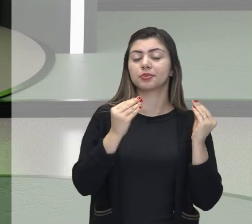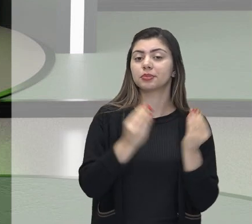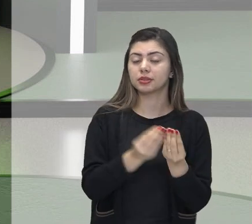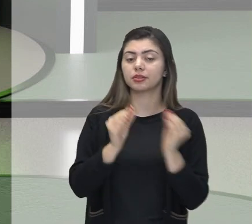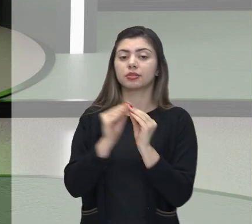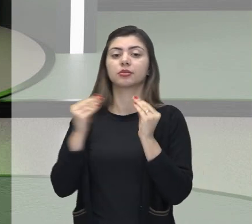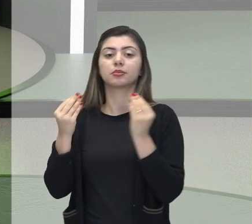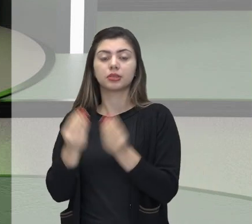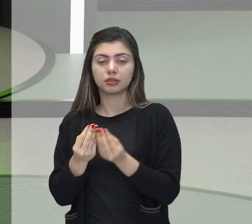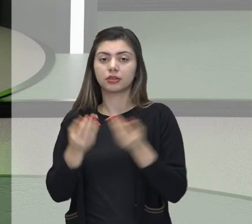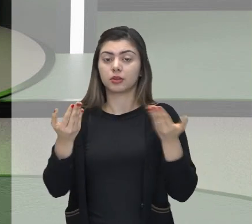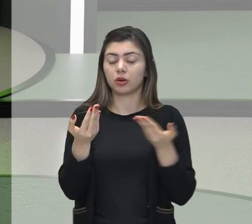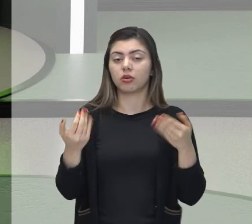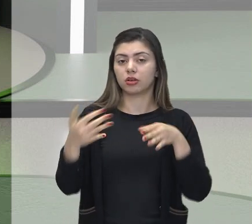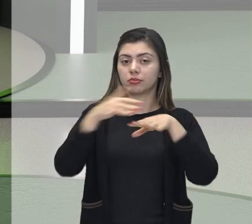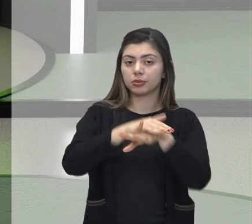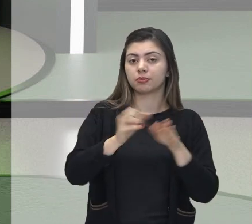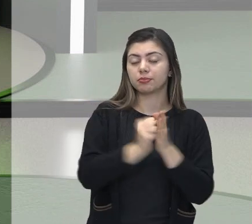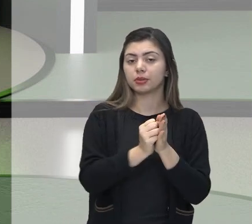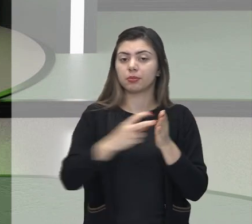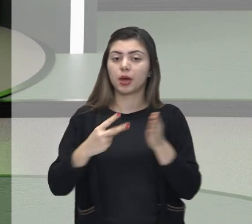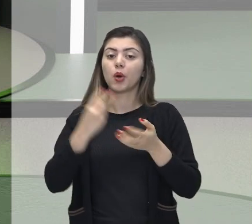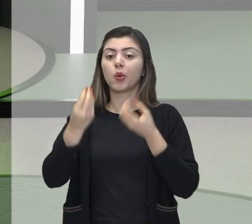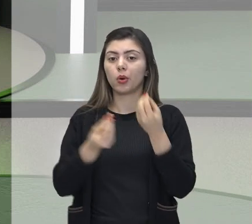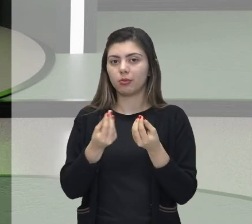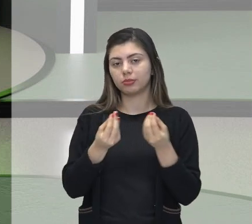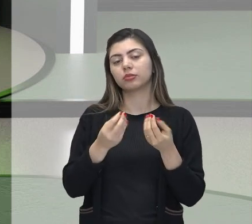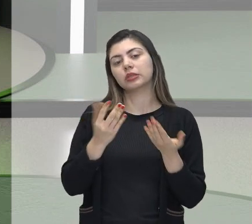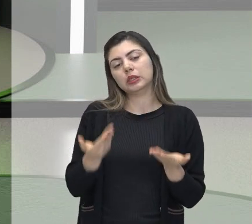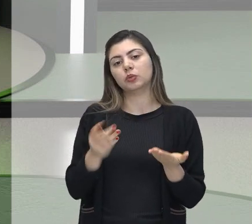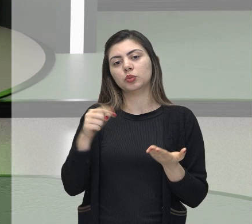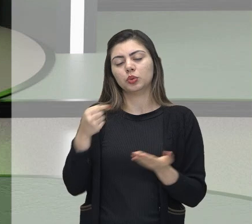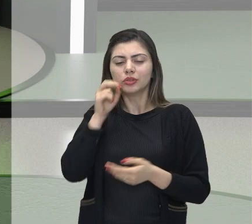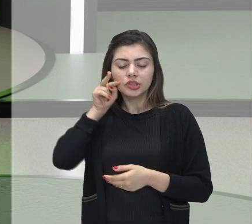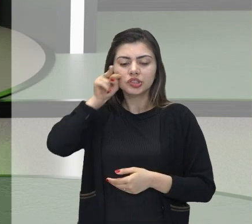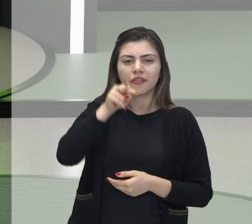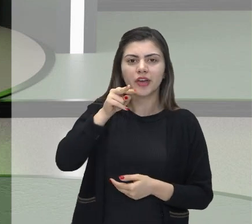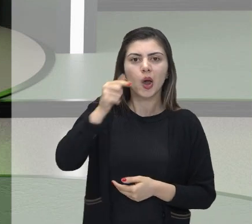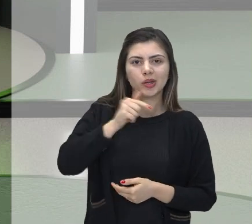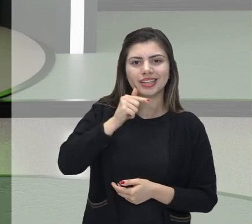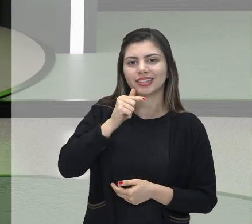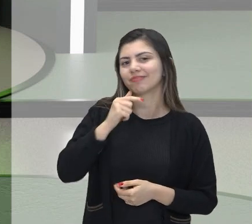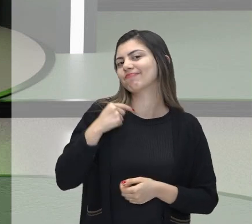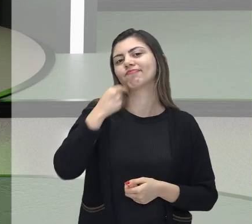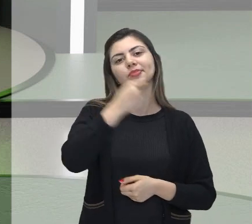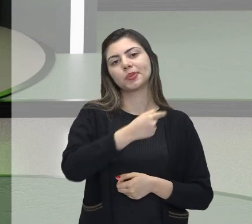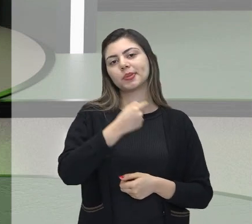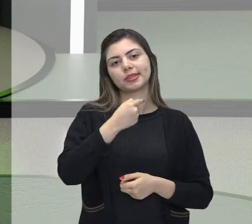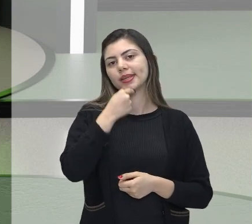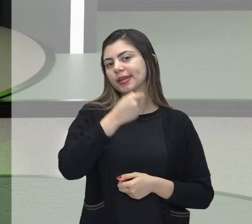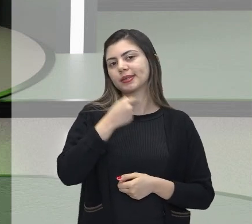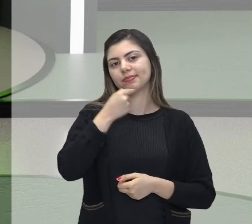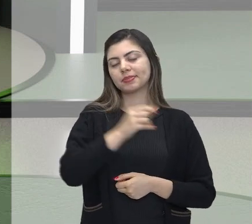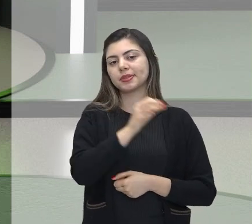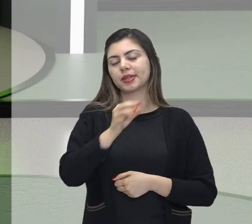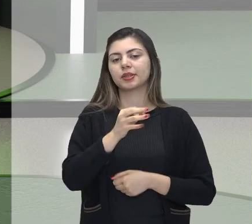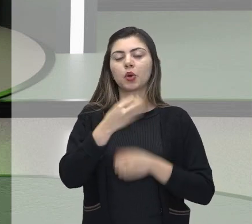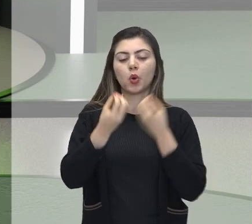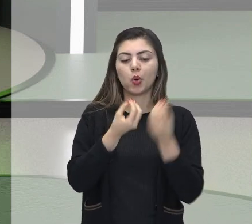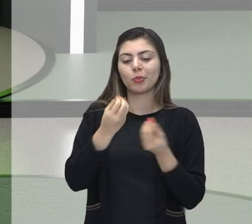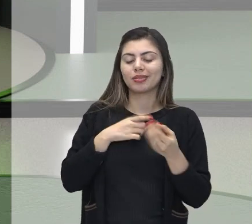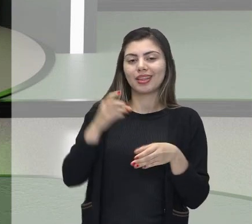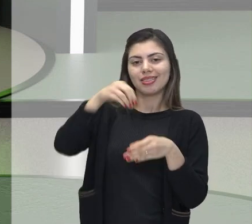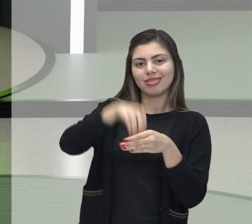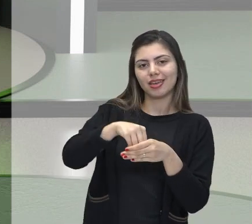atividade óptica, a isomeria óptica ocorre assim, a gente não enxerga, não consegue visualizar o que está